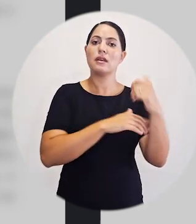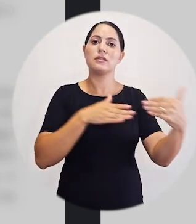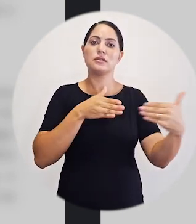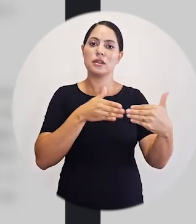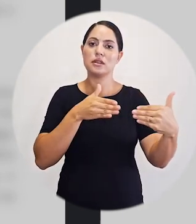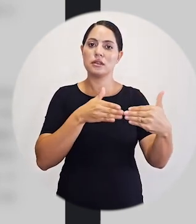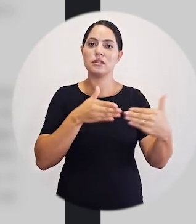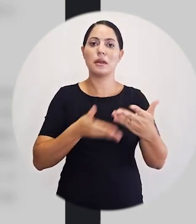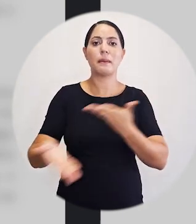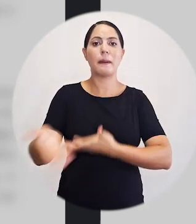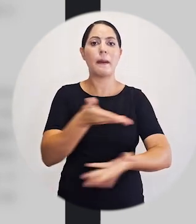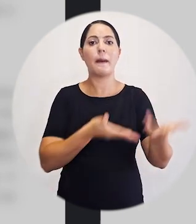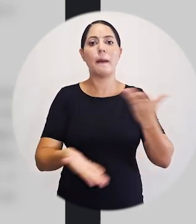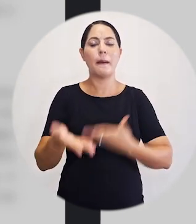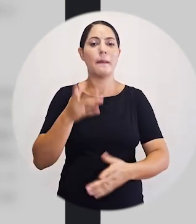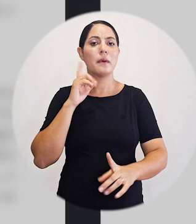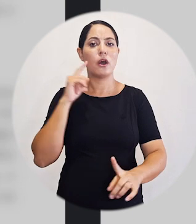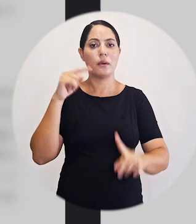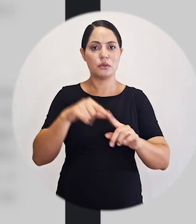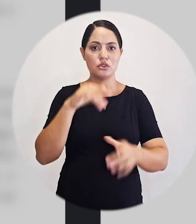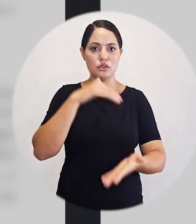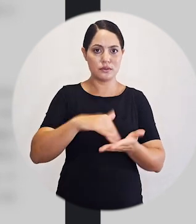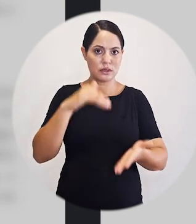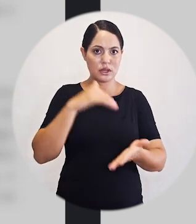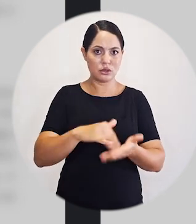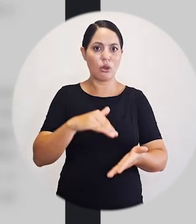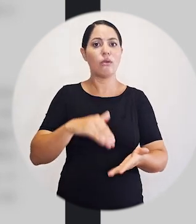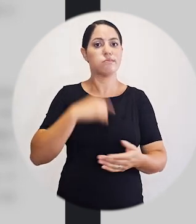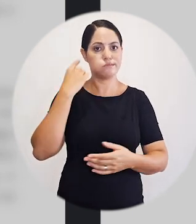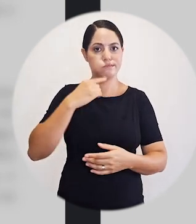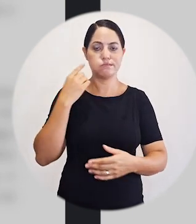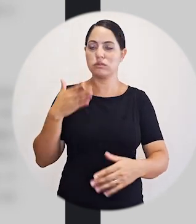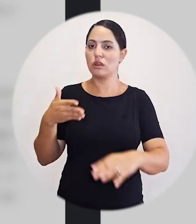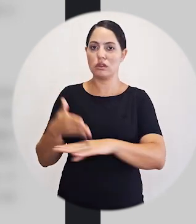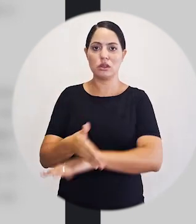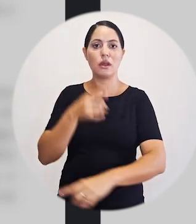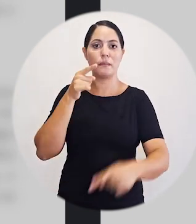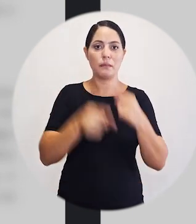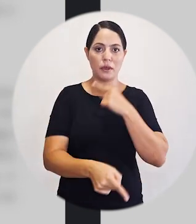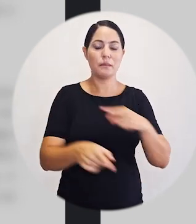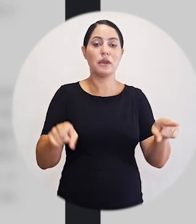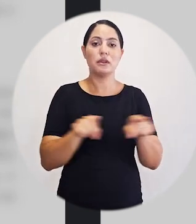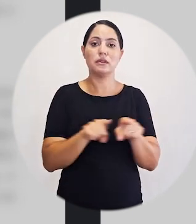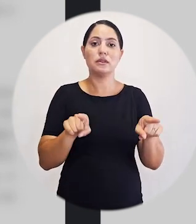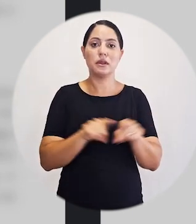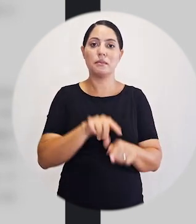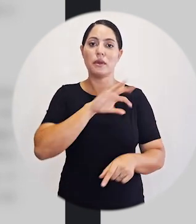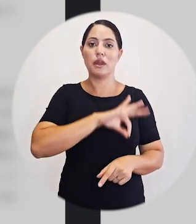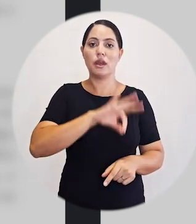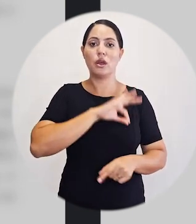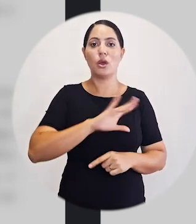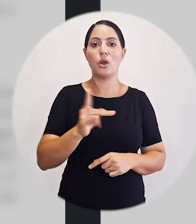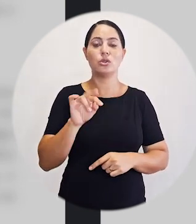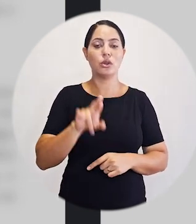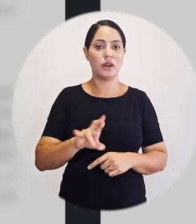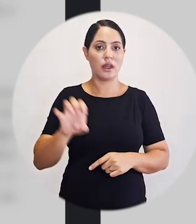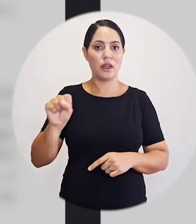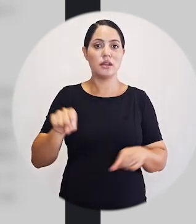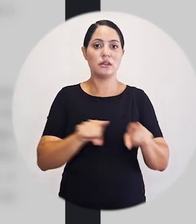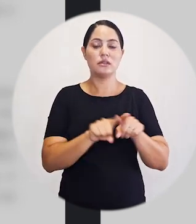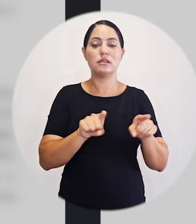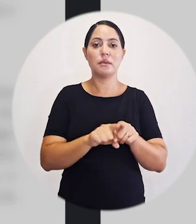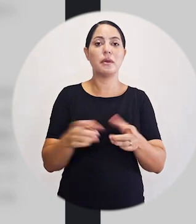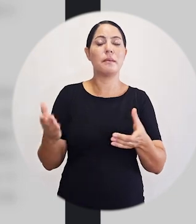entre advogados e clientes, a inviolabilidade dos escritórios de advocacia, os honorários de sucumbência, sustentação oral e